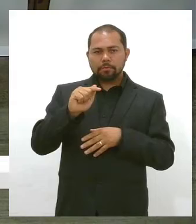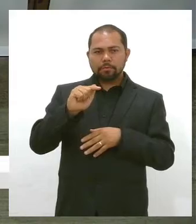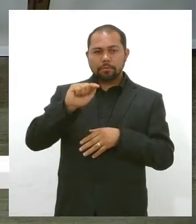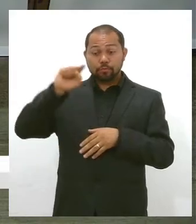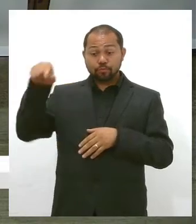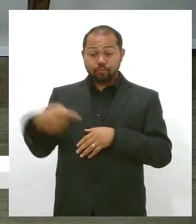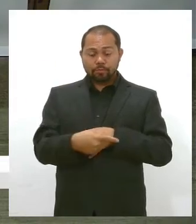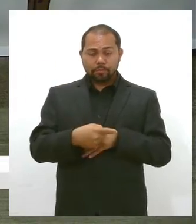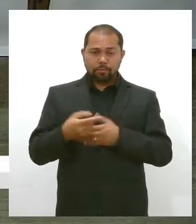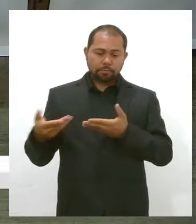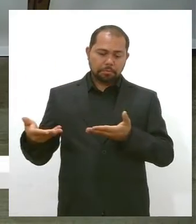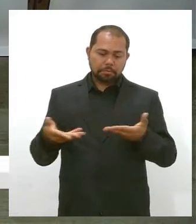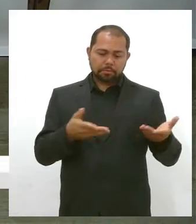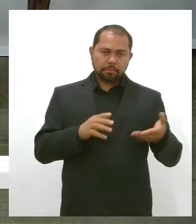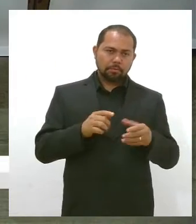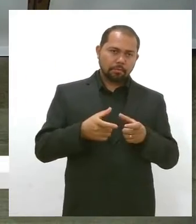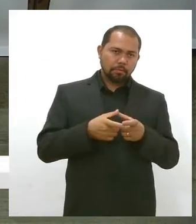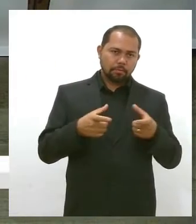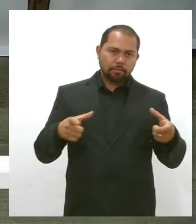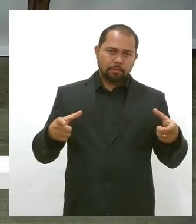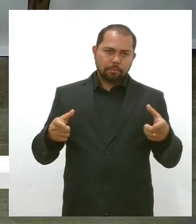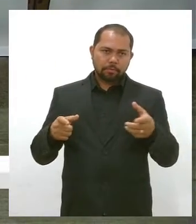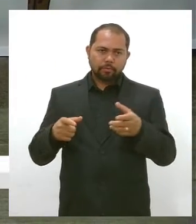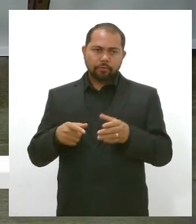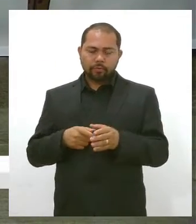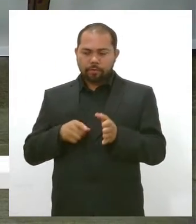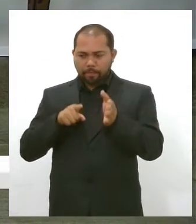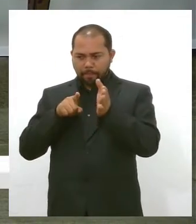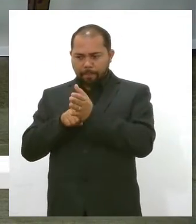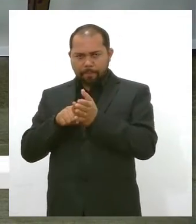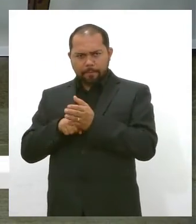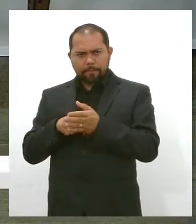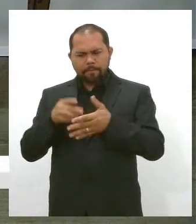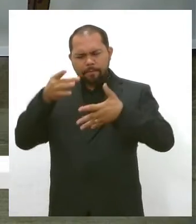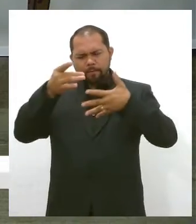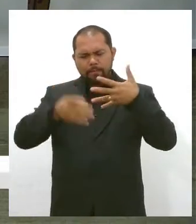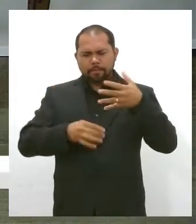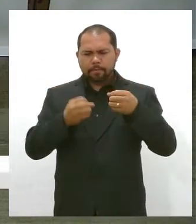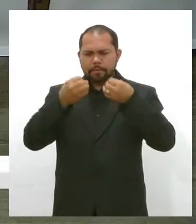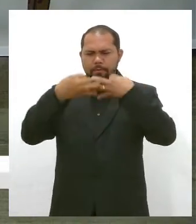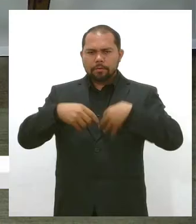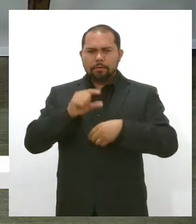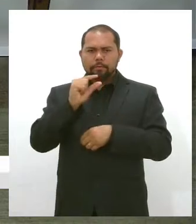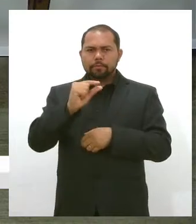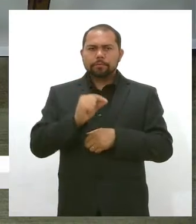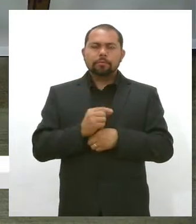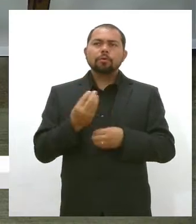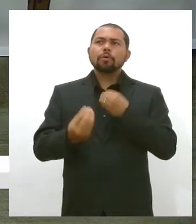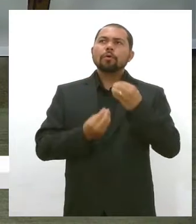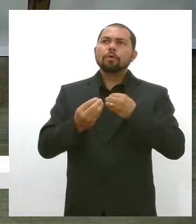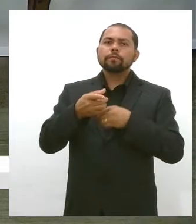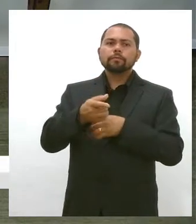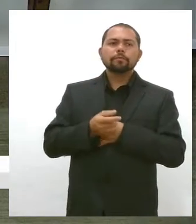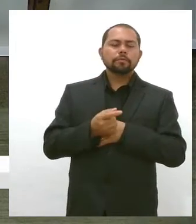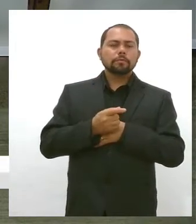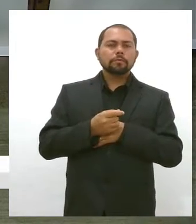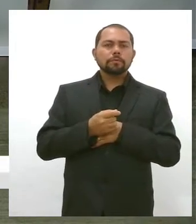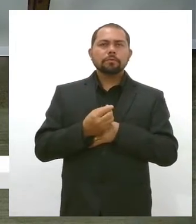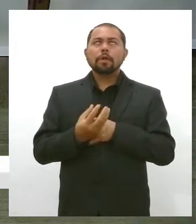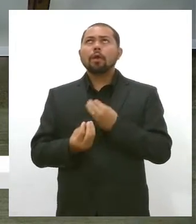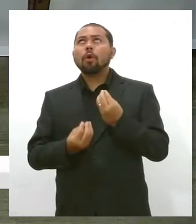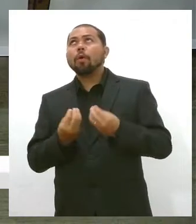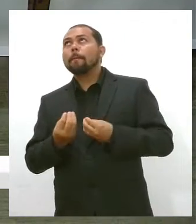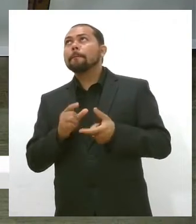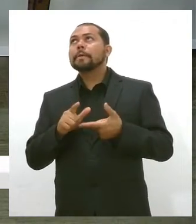de consultas. Destrincha um pouco para a gente, né, como é que vocês, qual é a demanda, né, qual é a